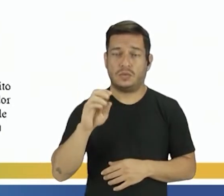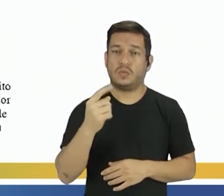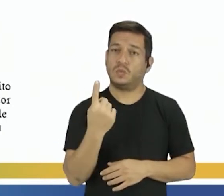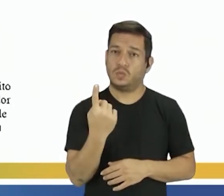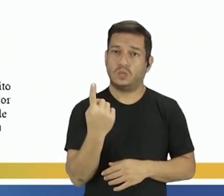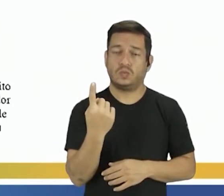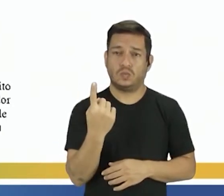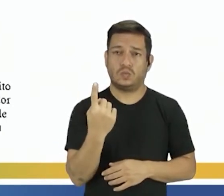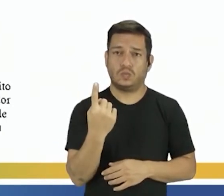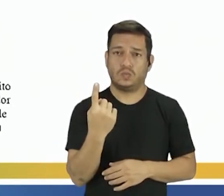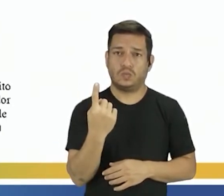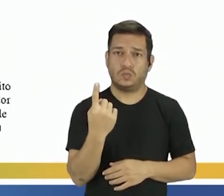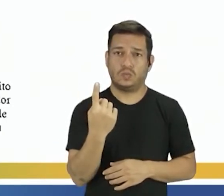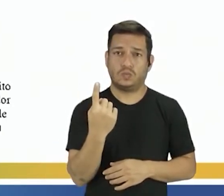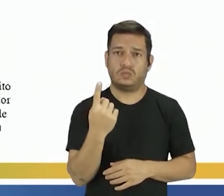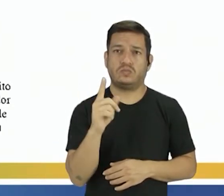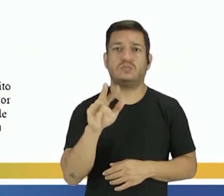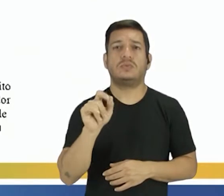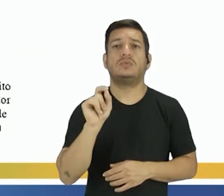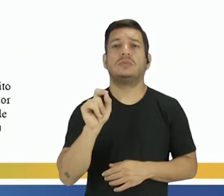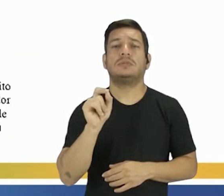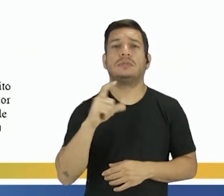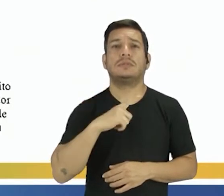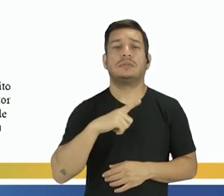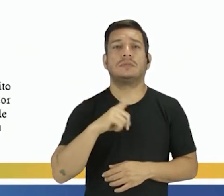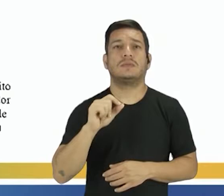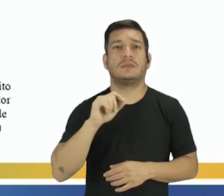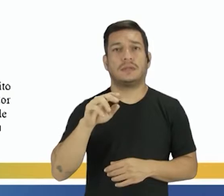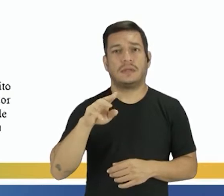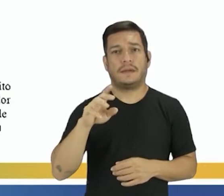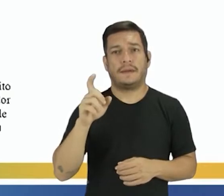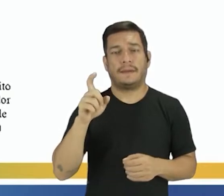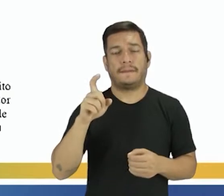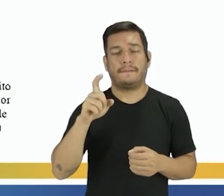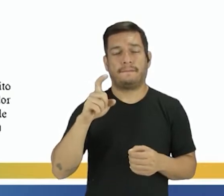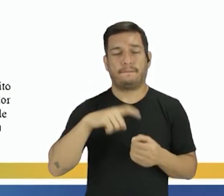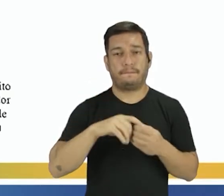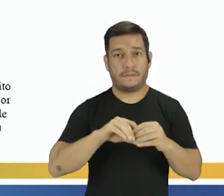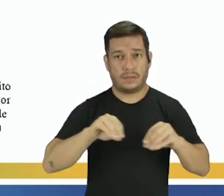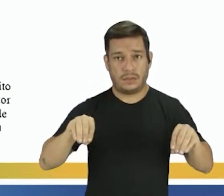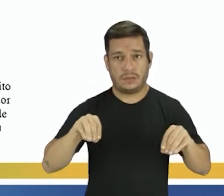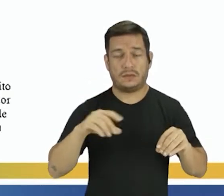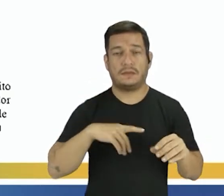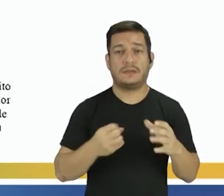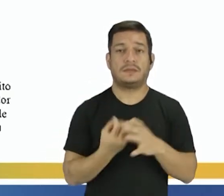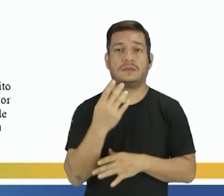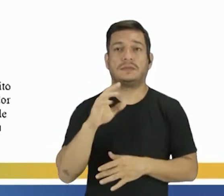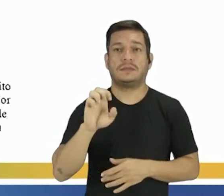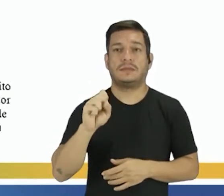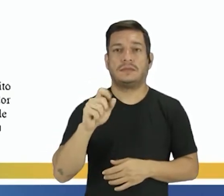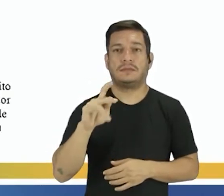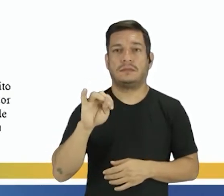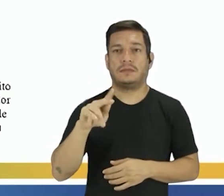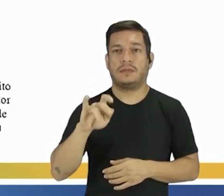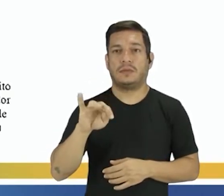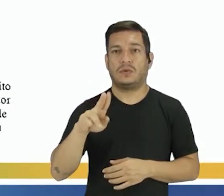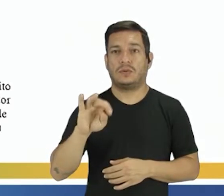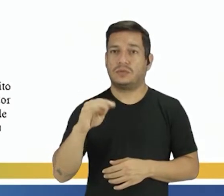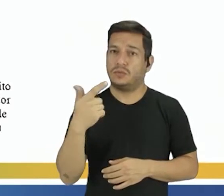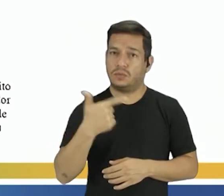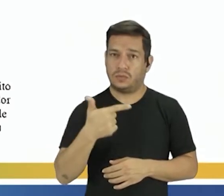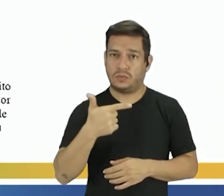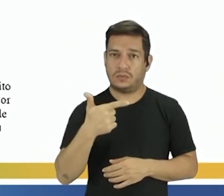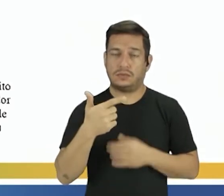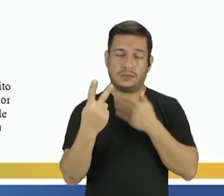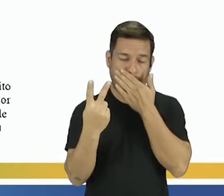Esse espermatócito 1, ele vai sofrer meiose e vai formar o espermatócito